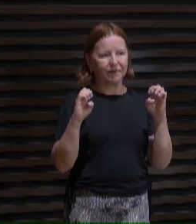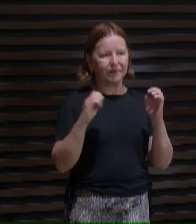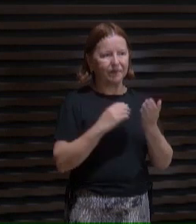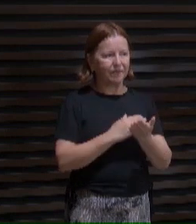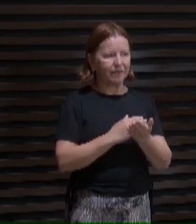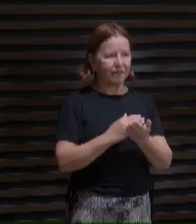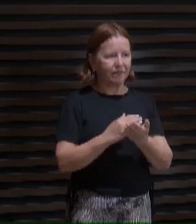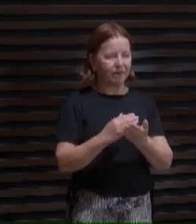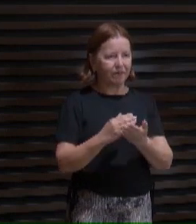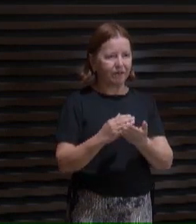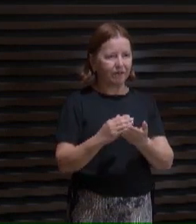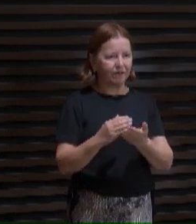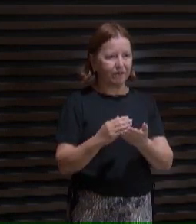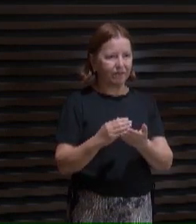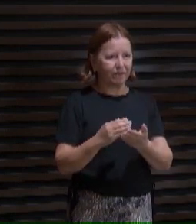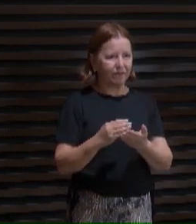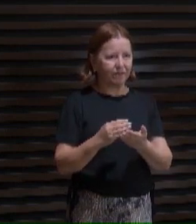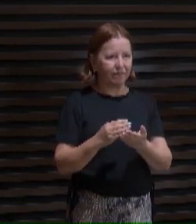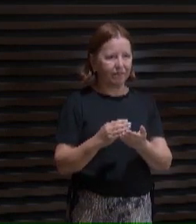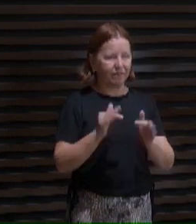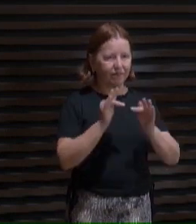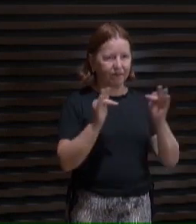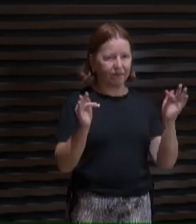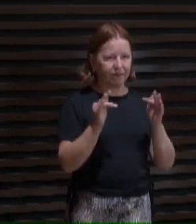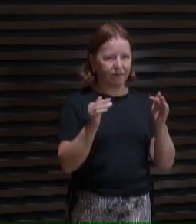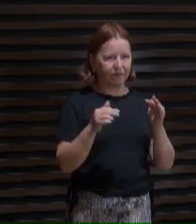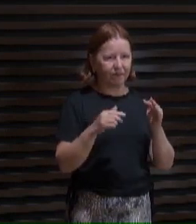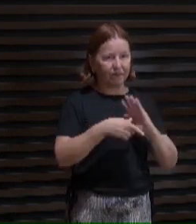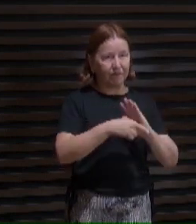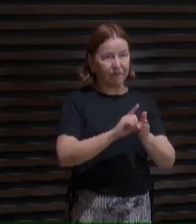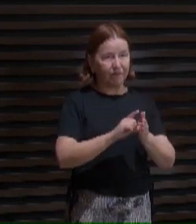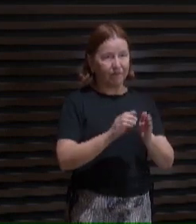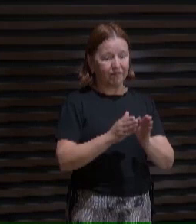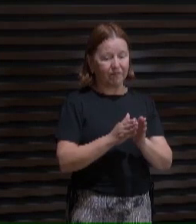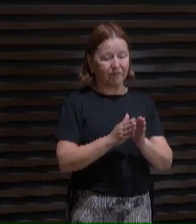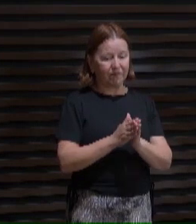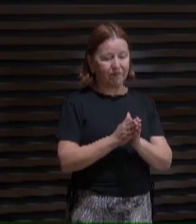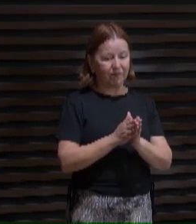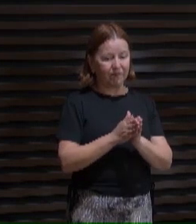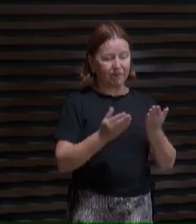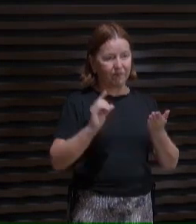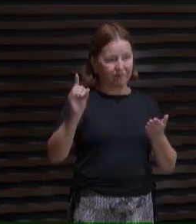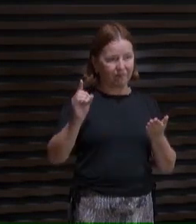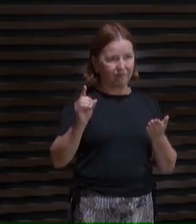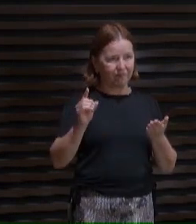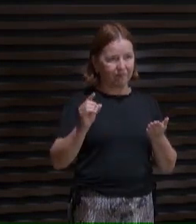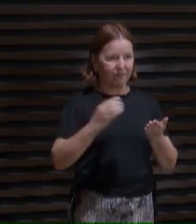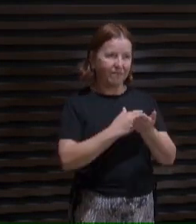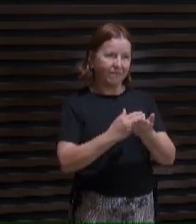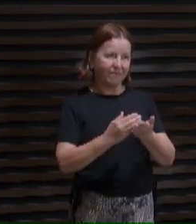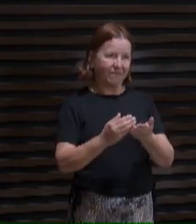Começamos com aquela expressão, antes da Bíblia, no princípio era o